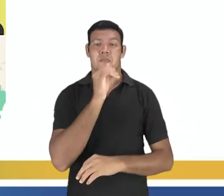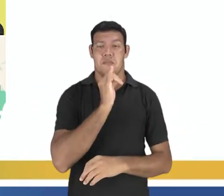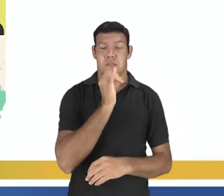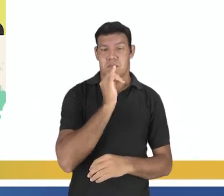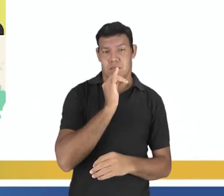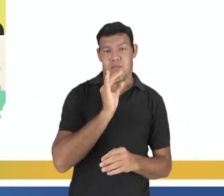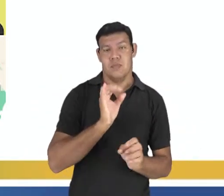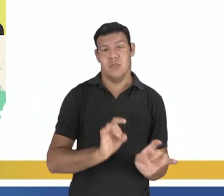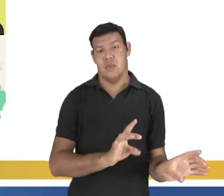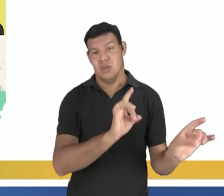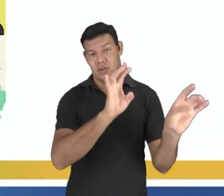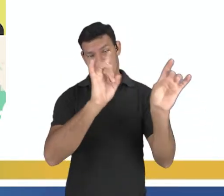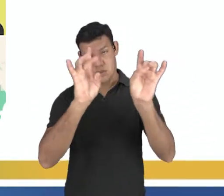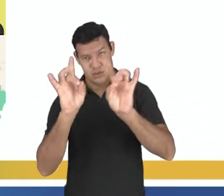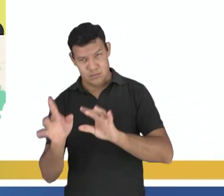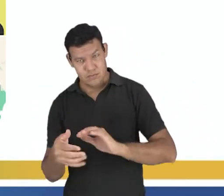mais